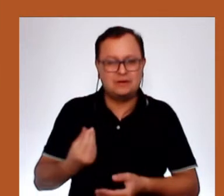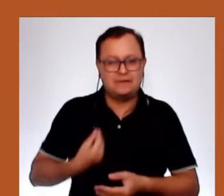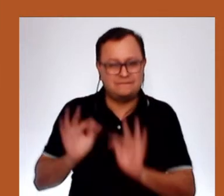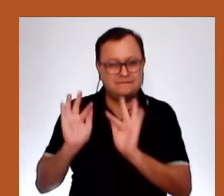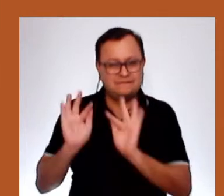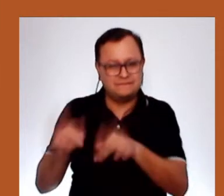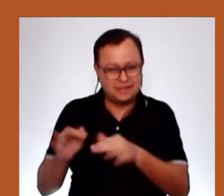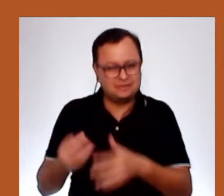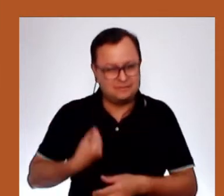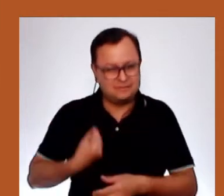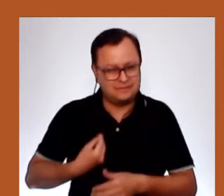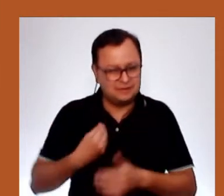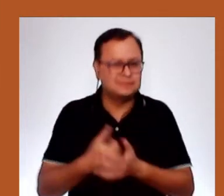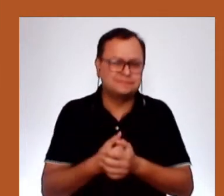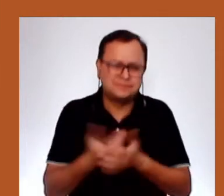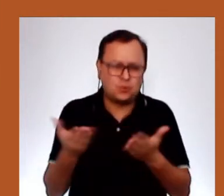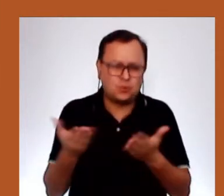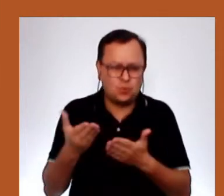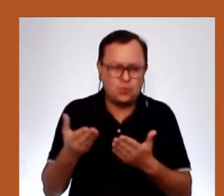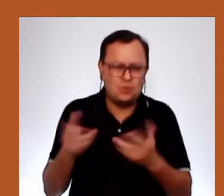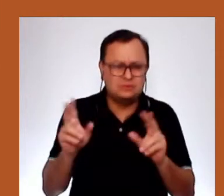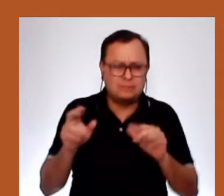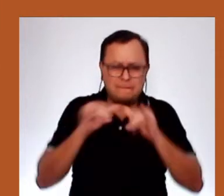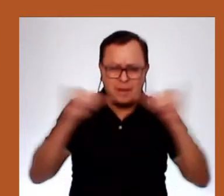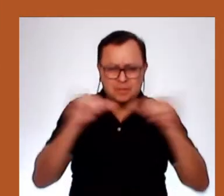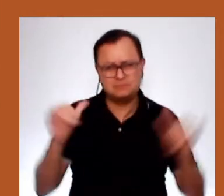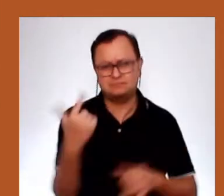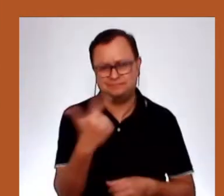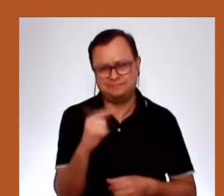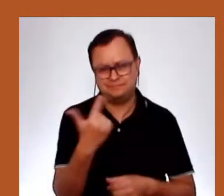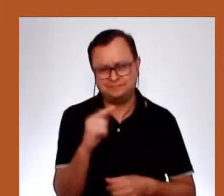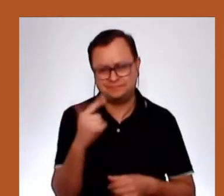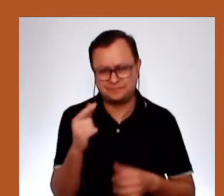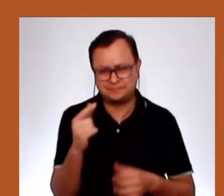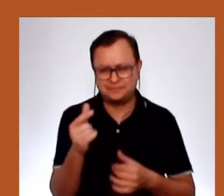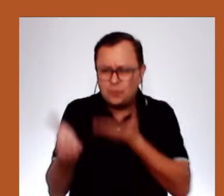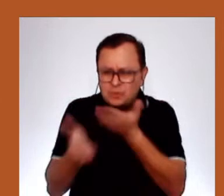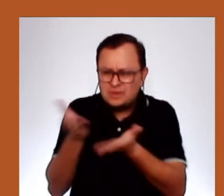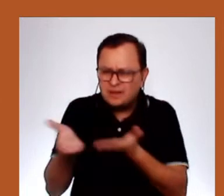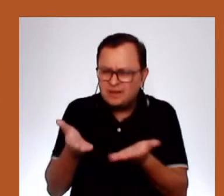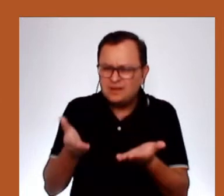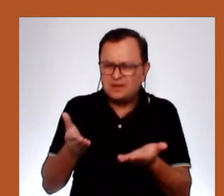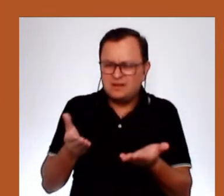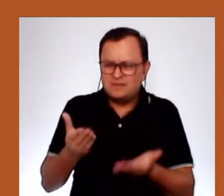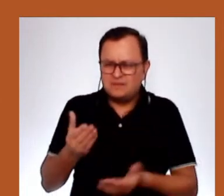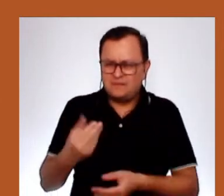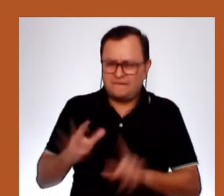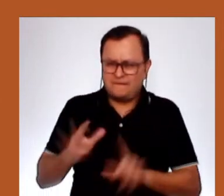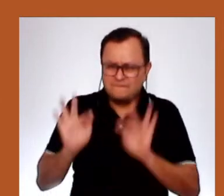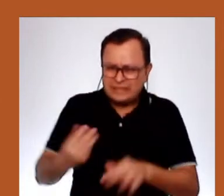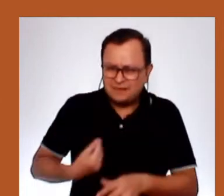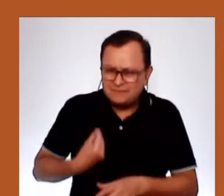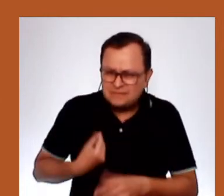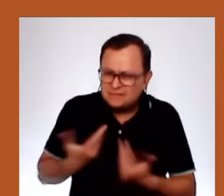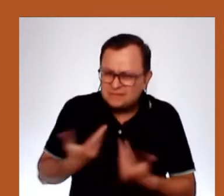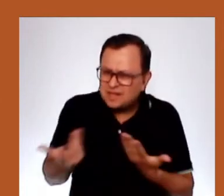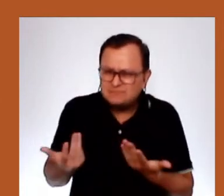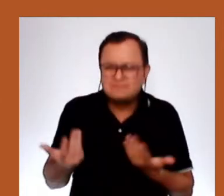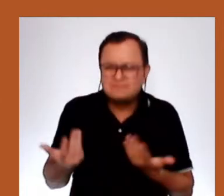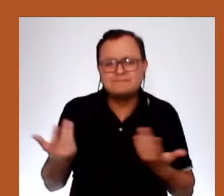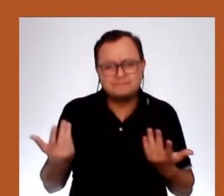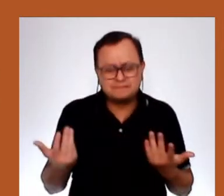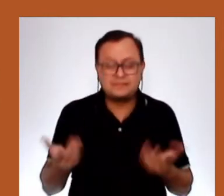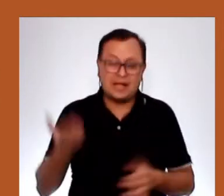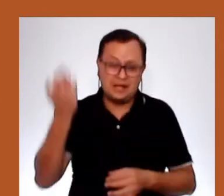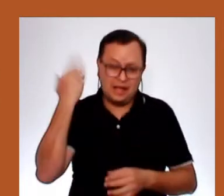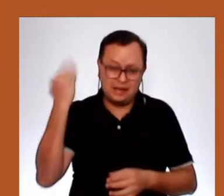ainda é meio escondido, né? Ainda não é muito propagado, infelizmente, na época era muito menos. E aí, na época, foi meu pai que